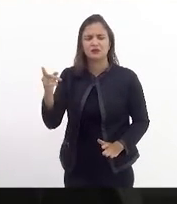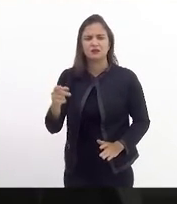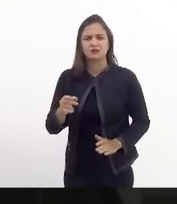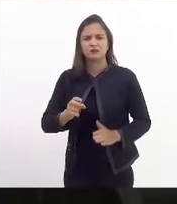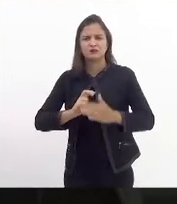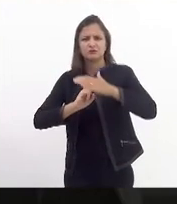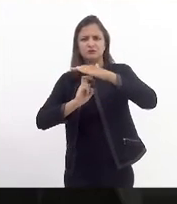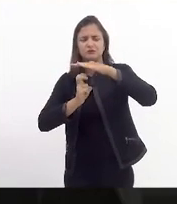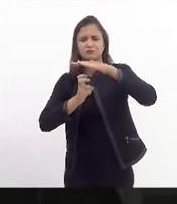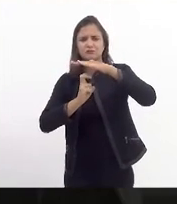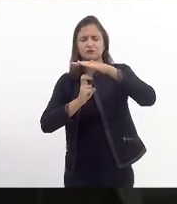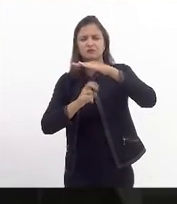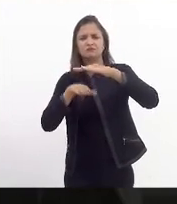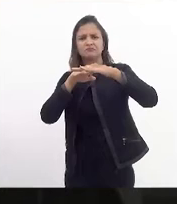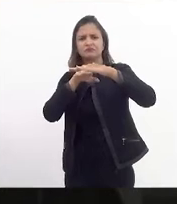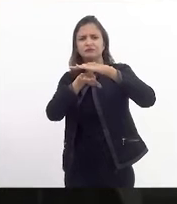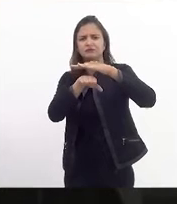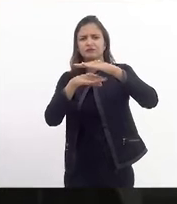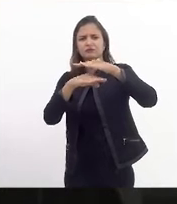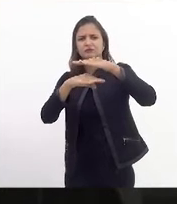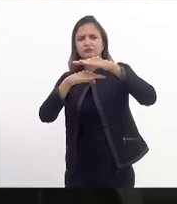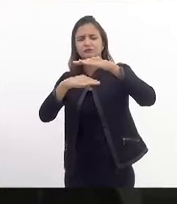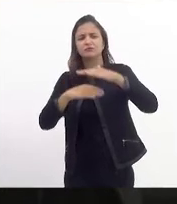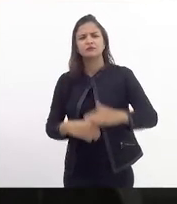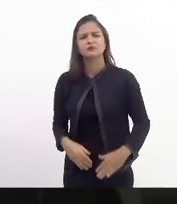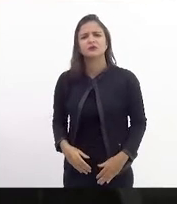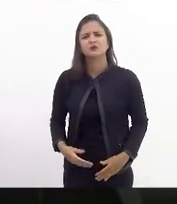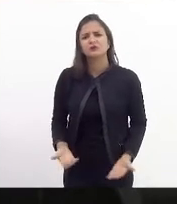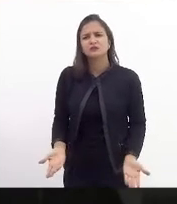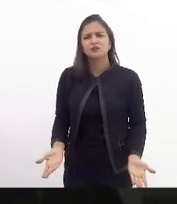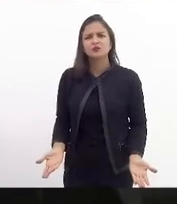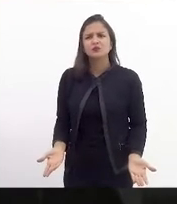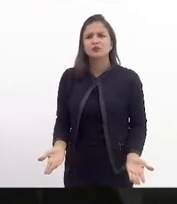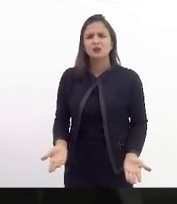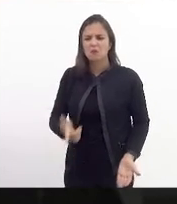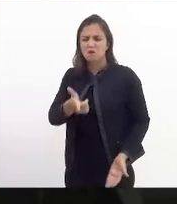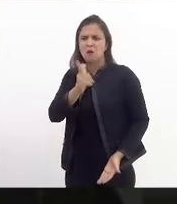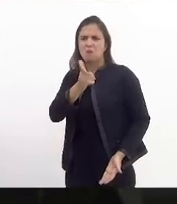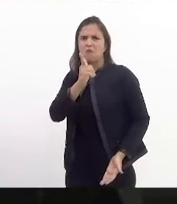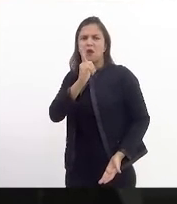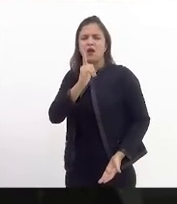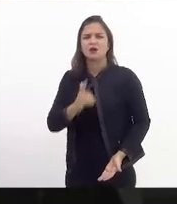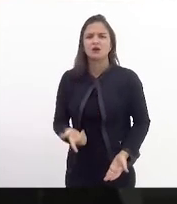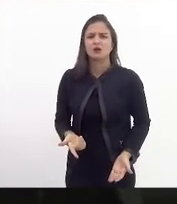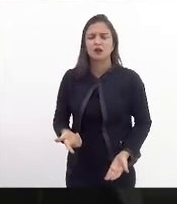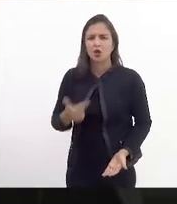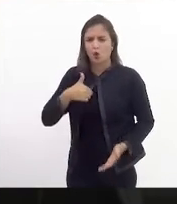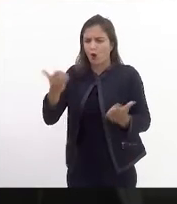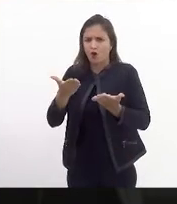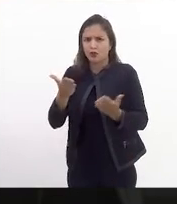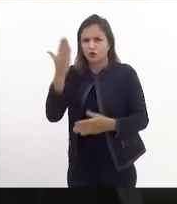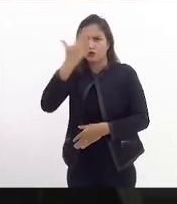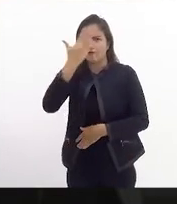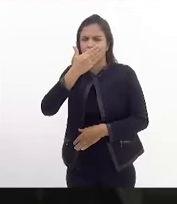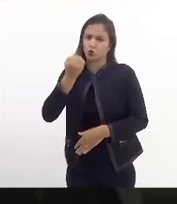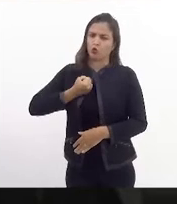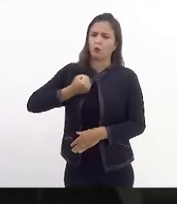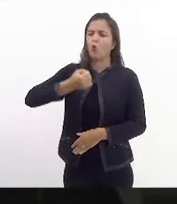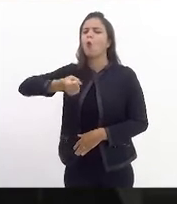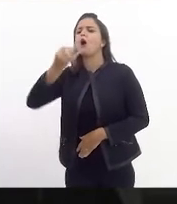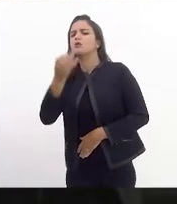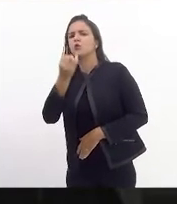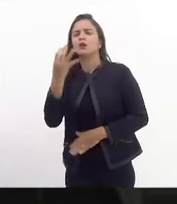metrô e, possivelmente, não vi os números de hoje, mas já deve ter